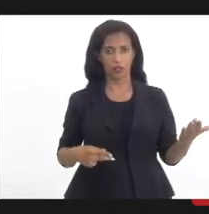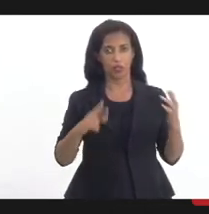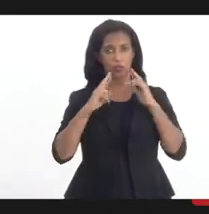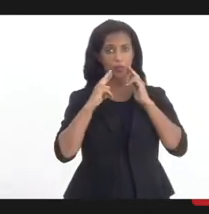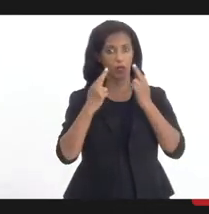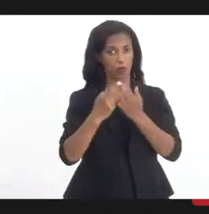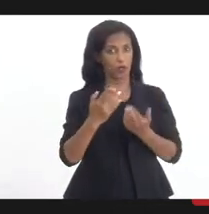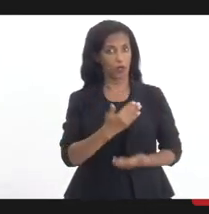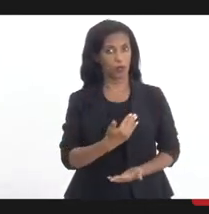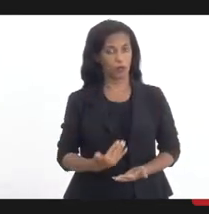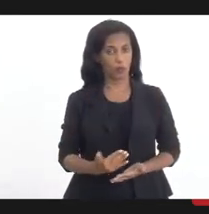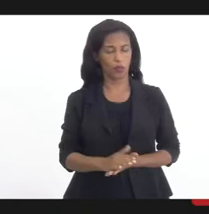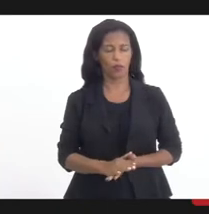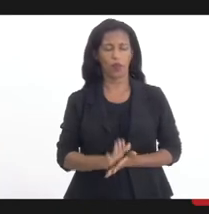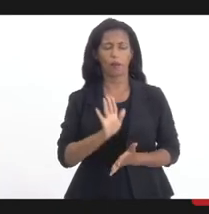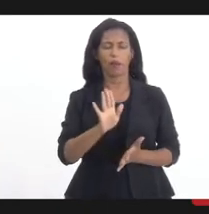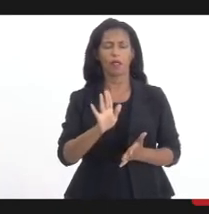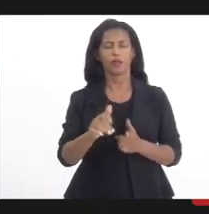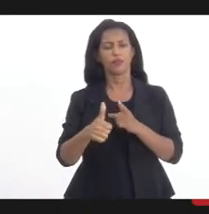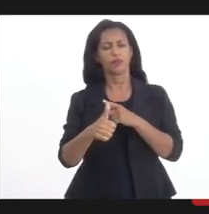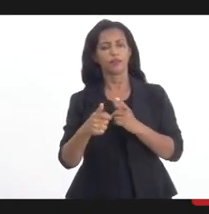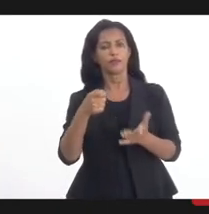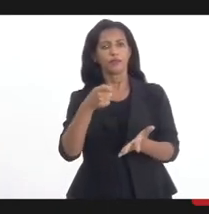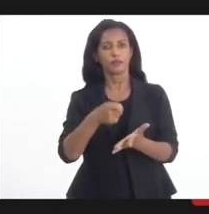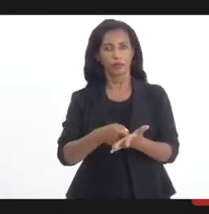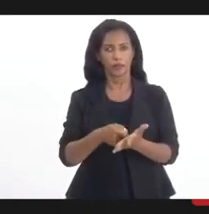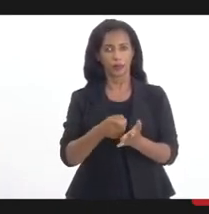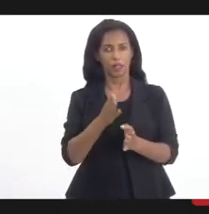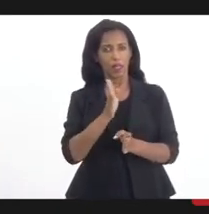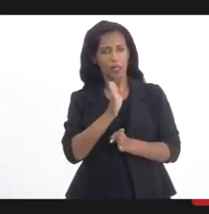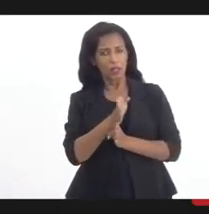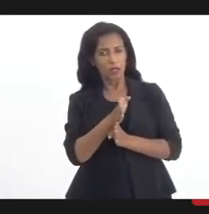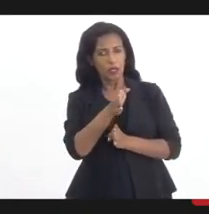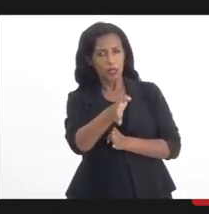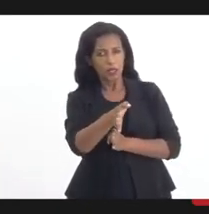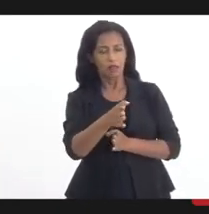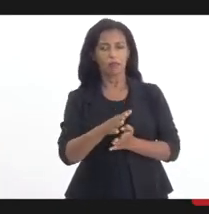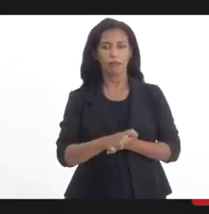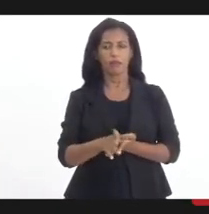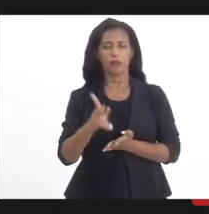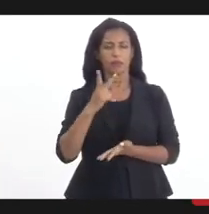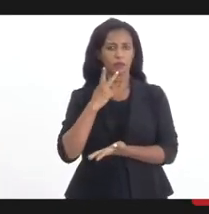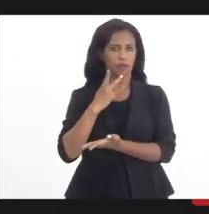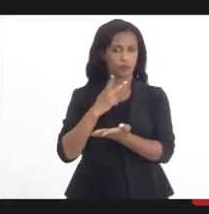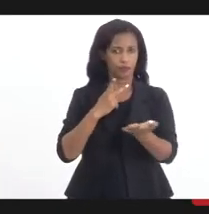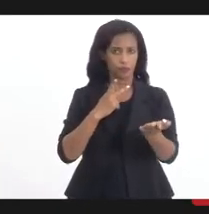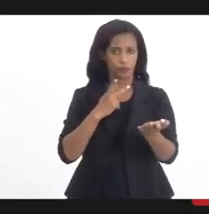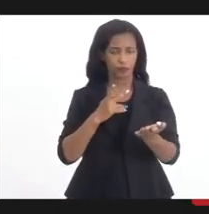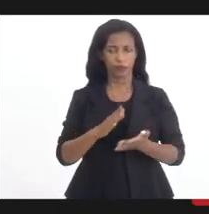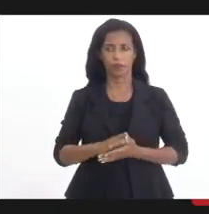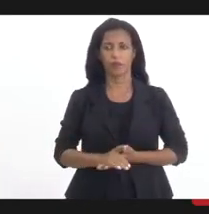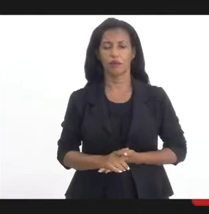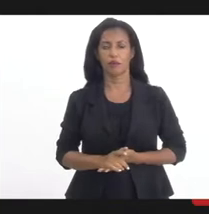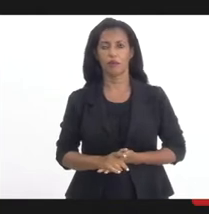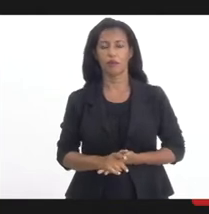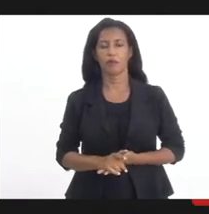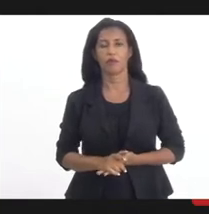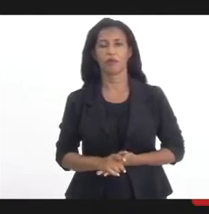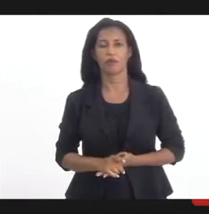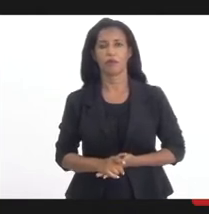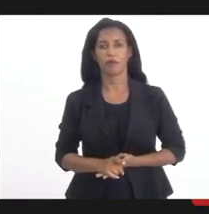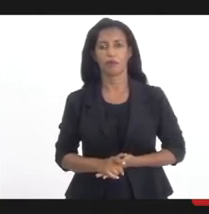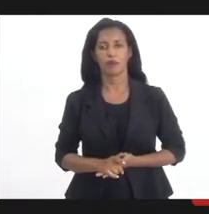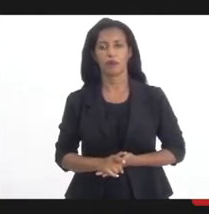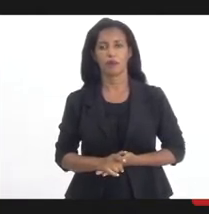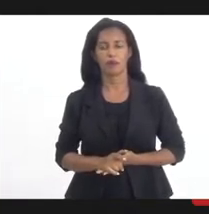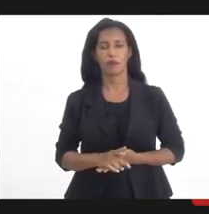primeiro insistir nesta linha que Vossa Excelência acabou de expressar,